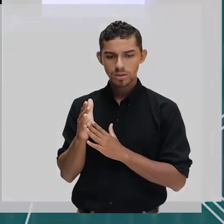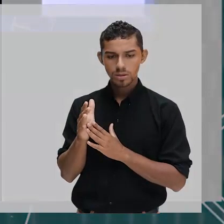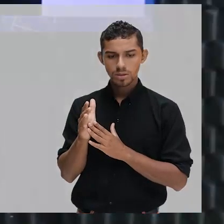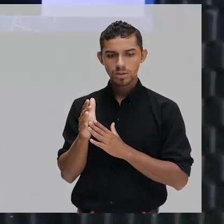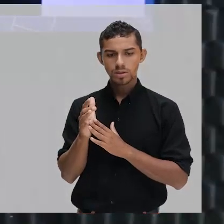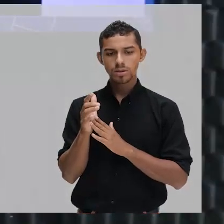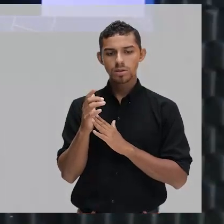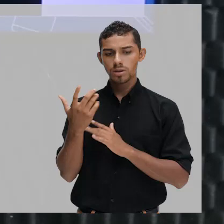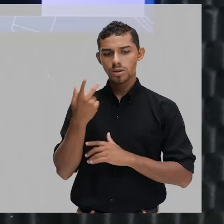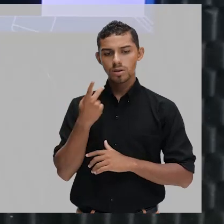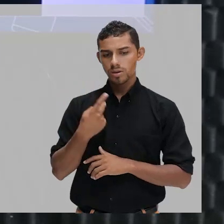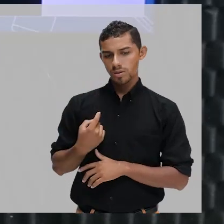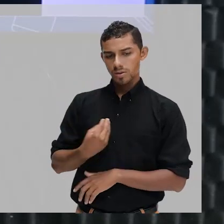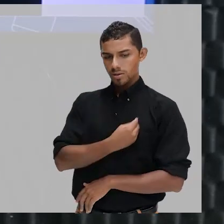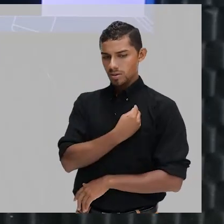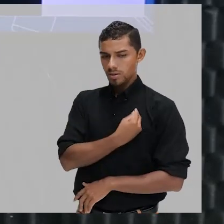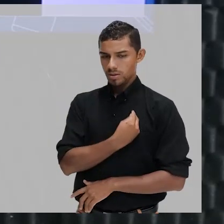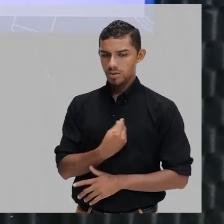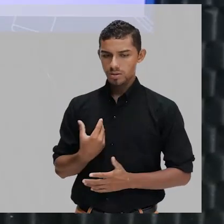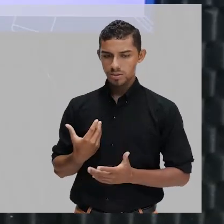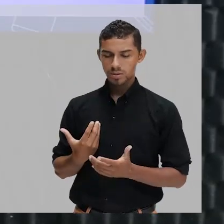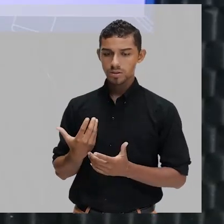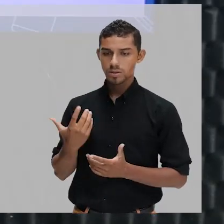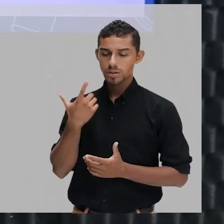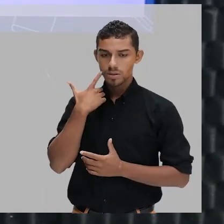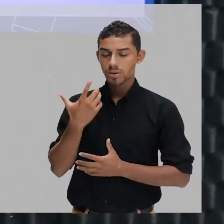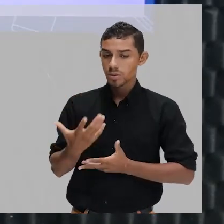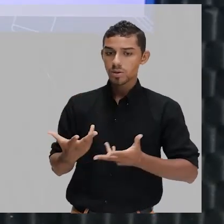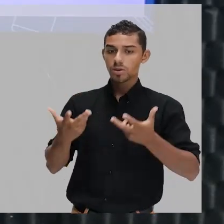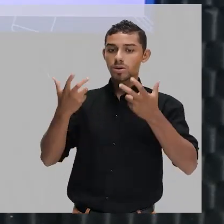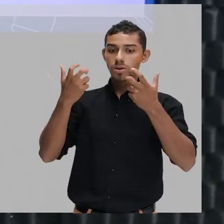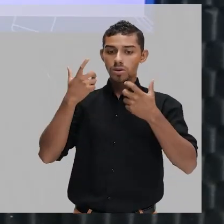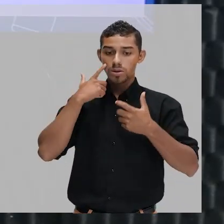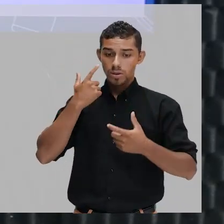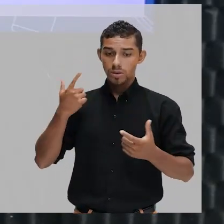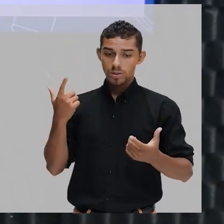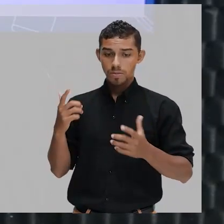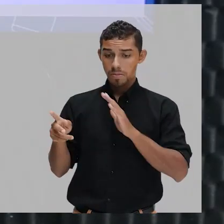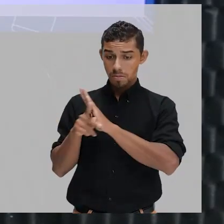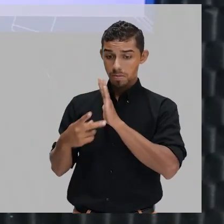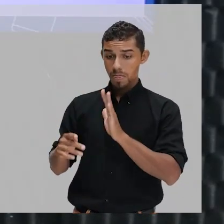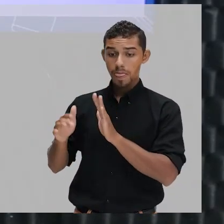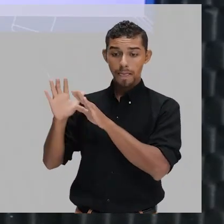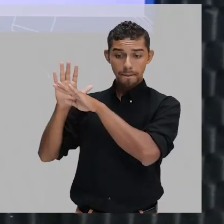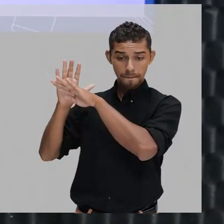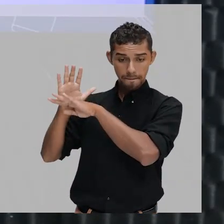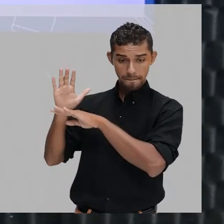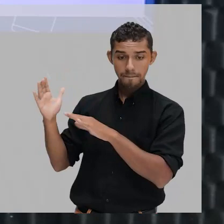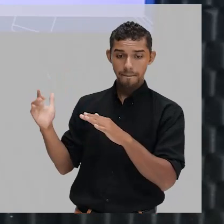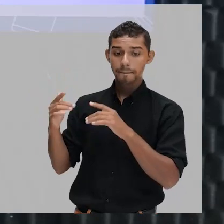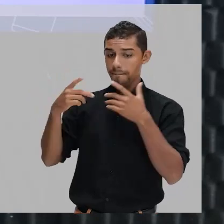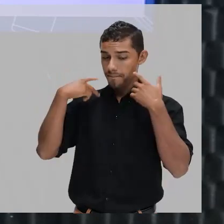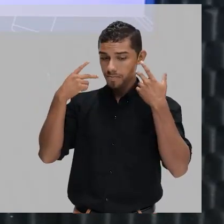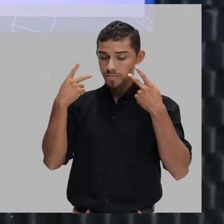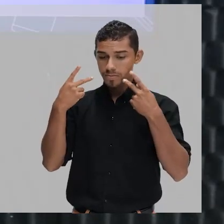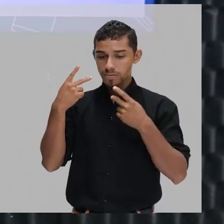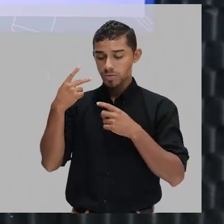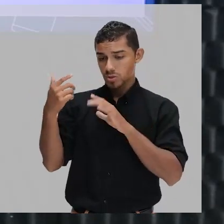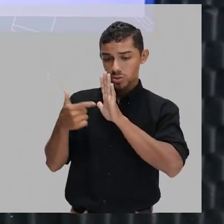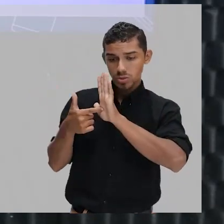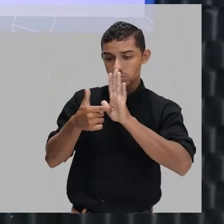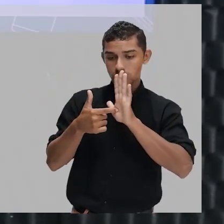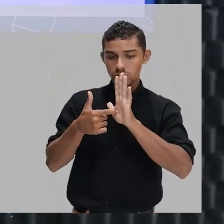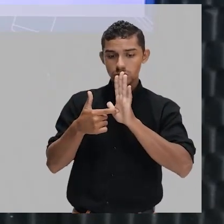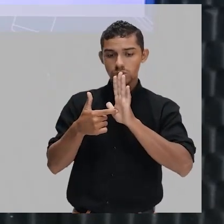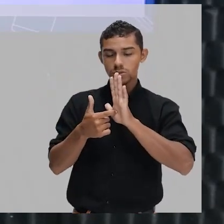com um ser vivo. O interessante disso tudo é que a proposta do Mac Mac É a integração social e a